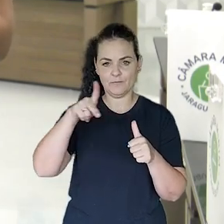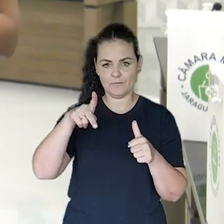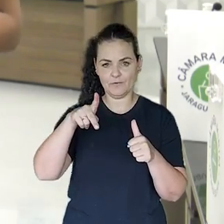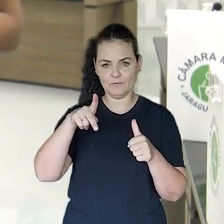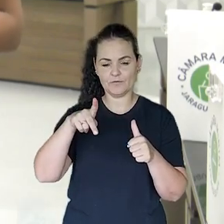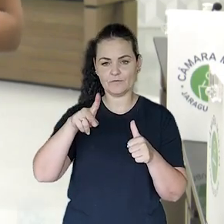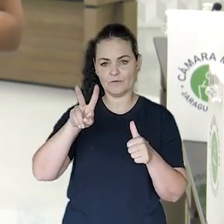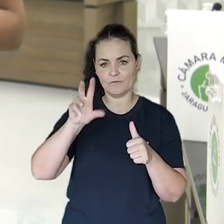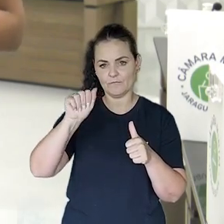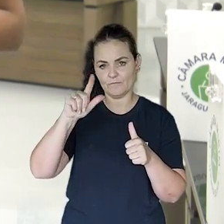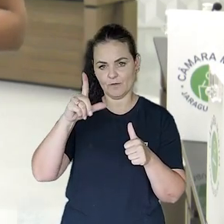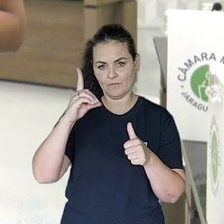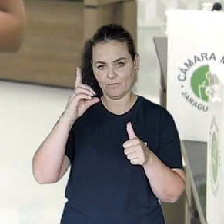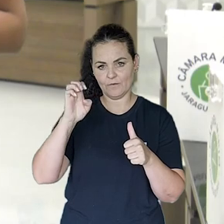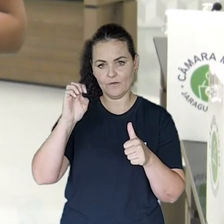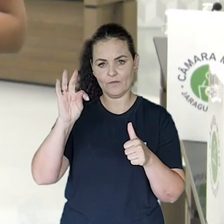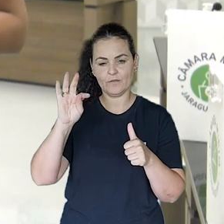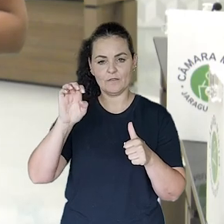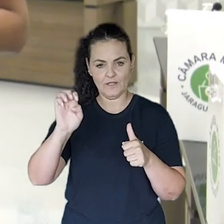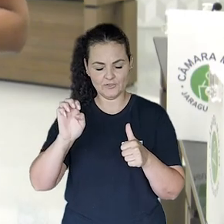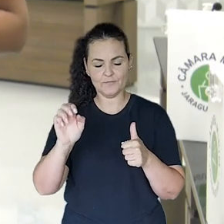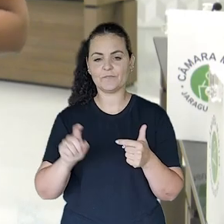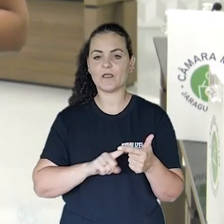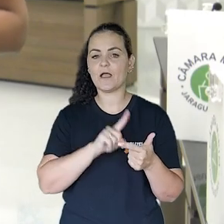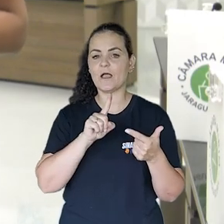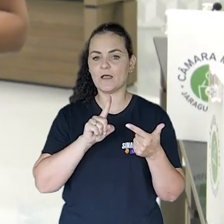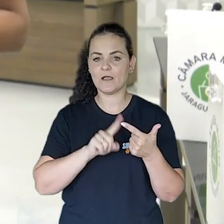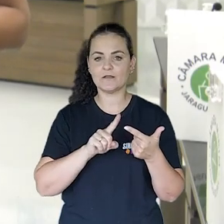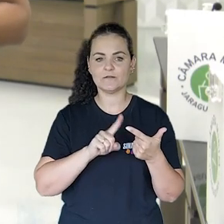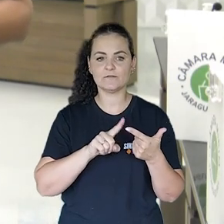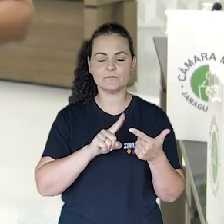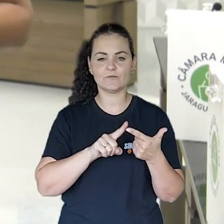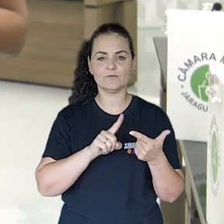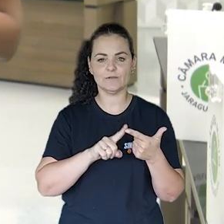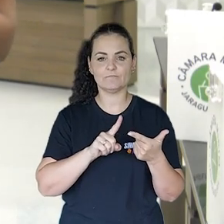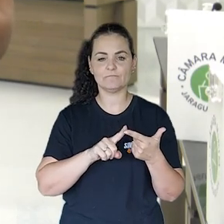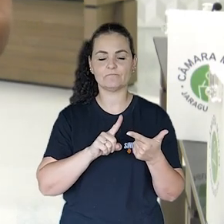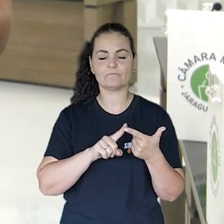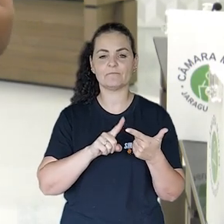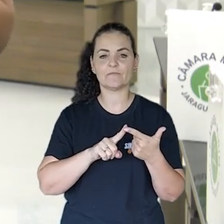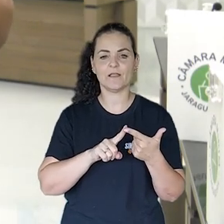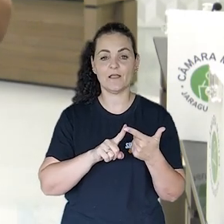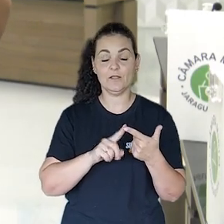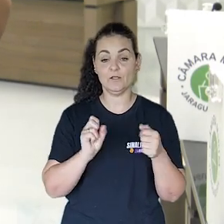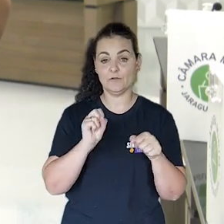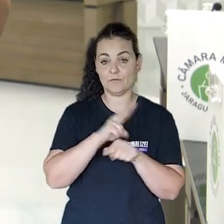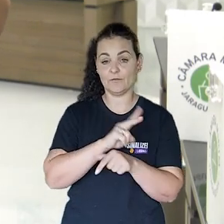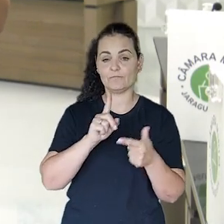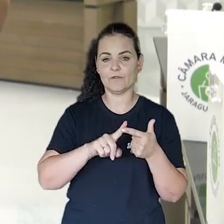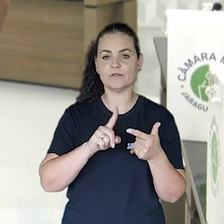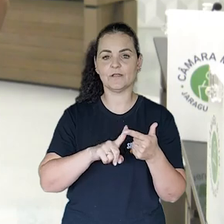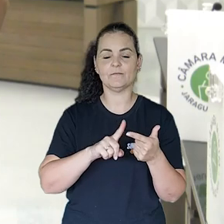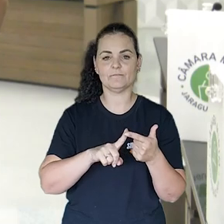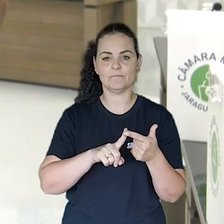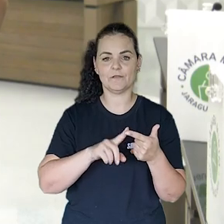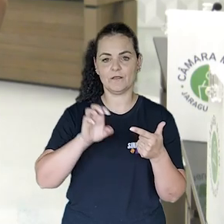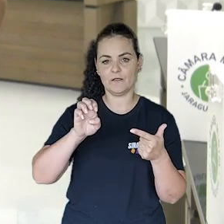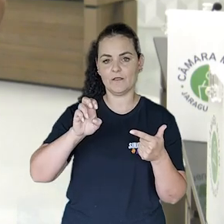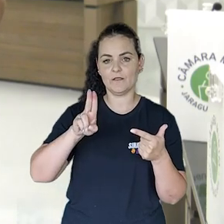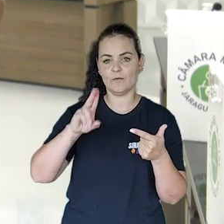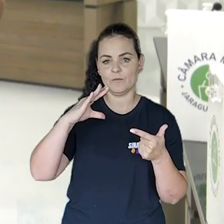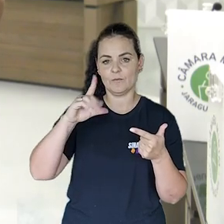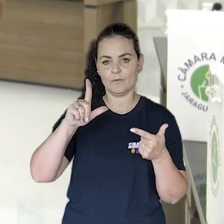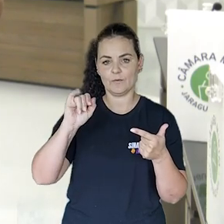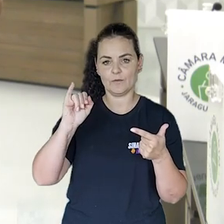A outra vaga ficou com a Escola de Educação Básica Euclides da Cunha. E a outra vaga, então, ficou para